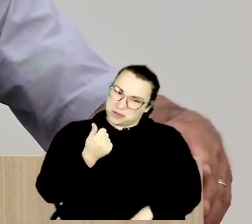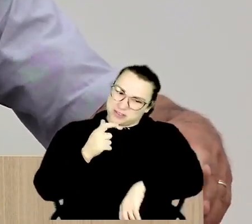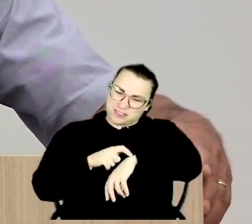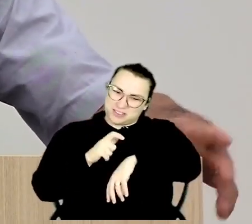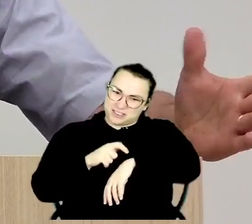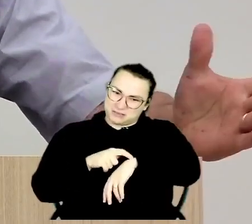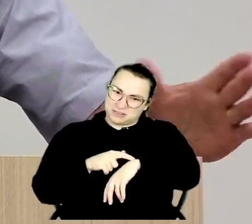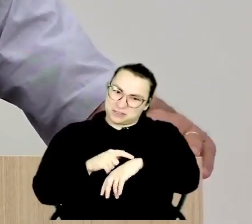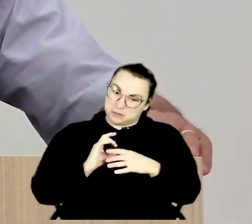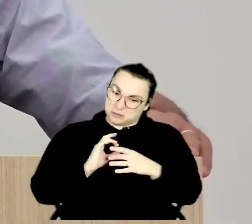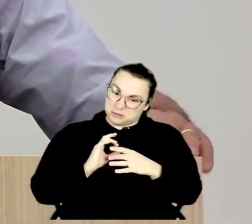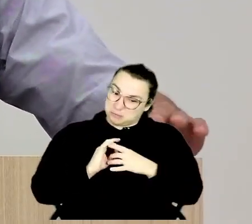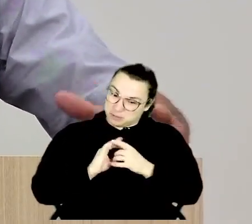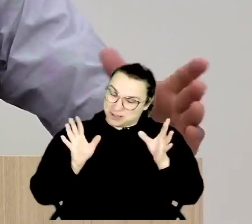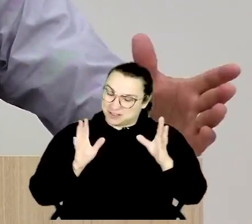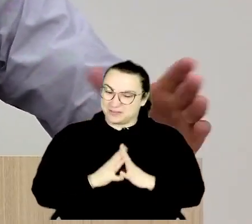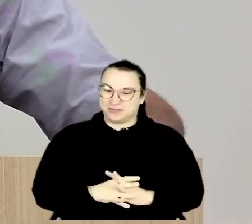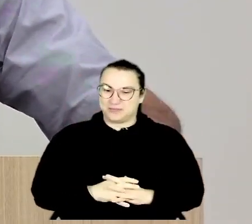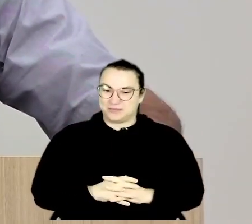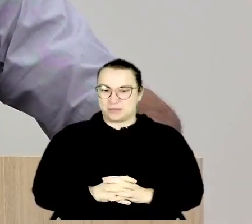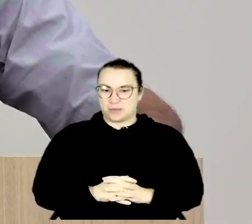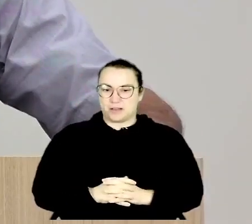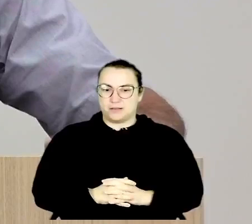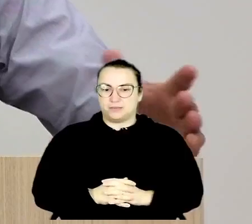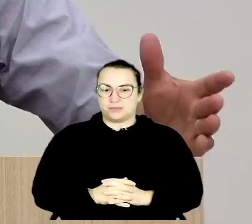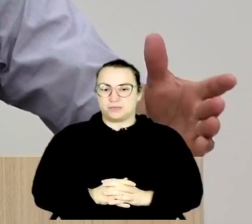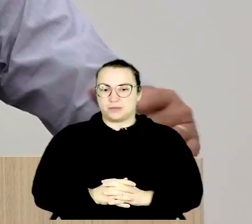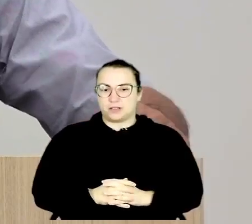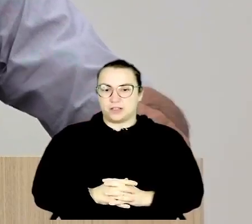aqui. Agradecer também a presença aqui